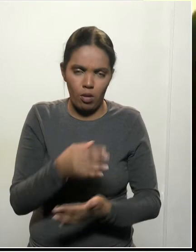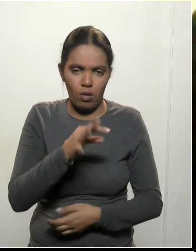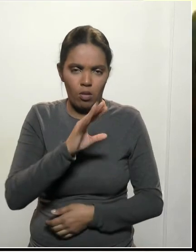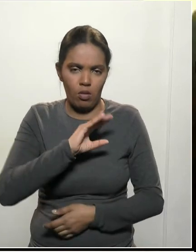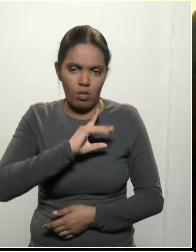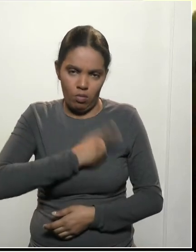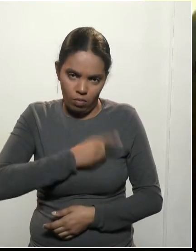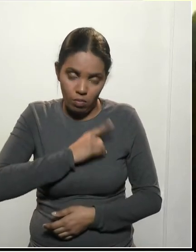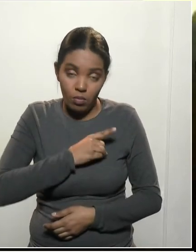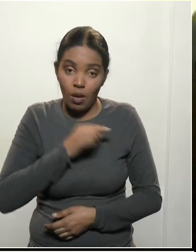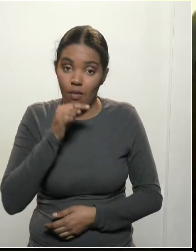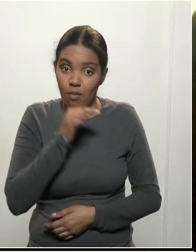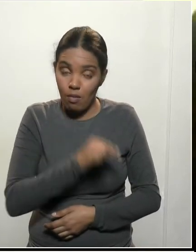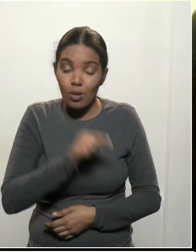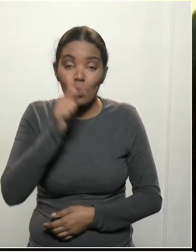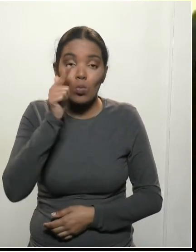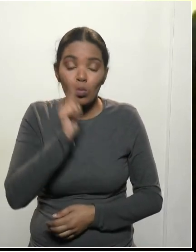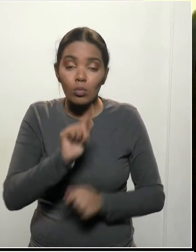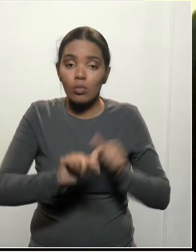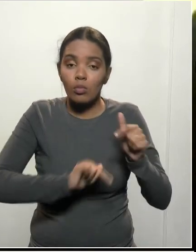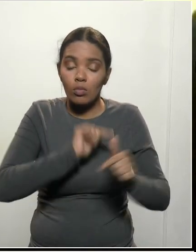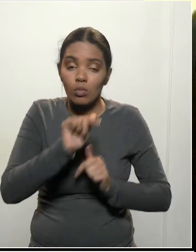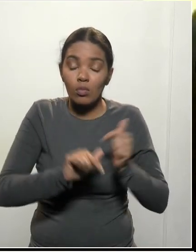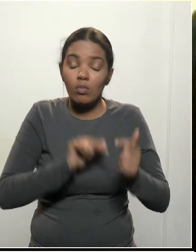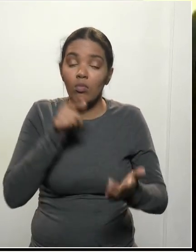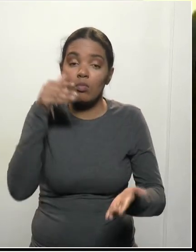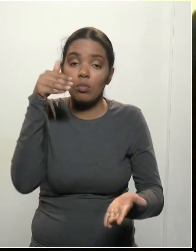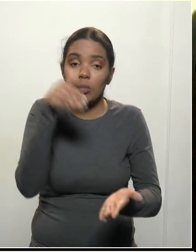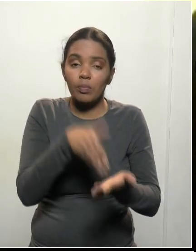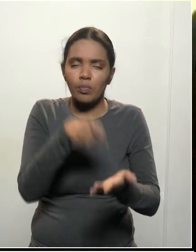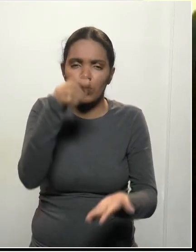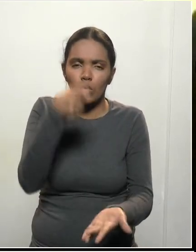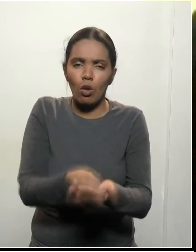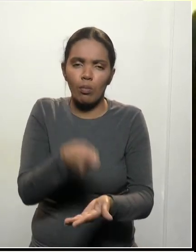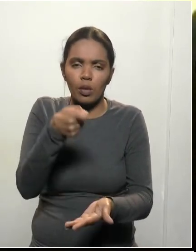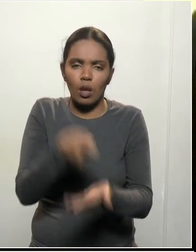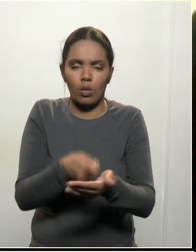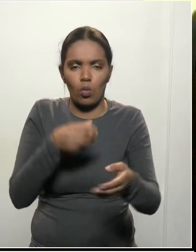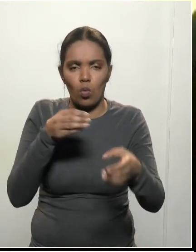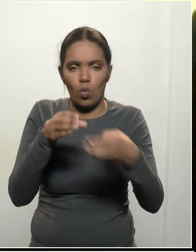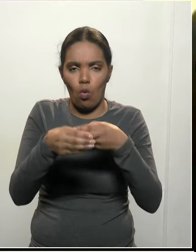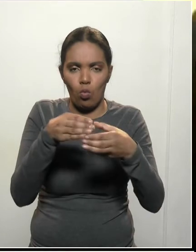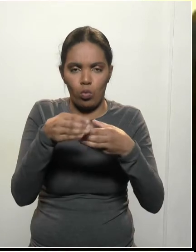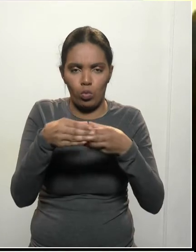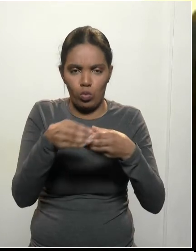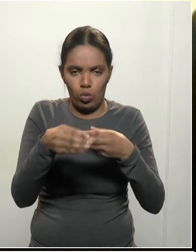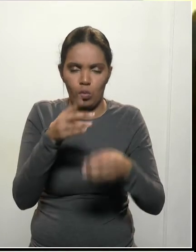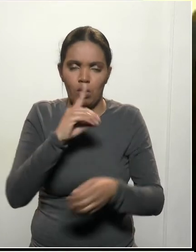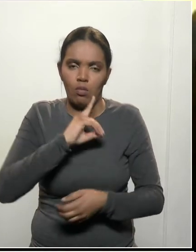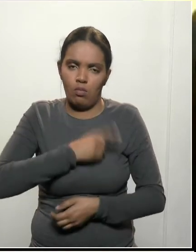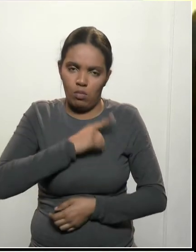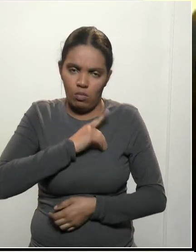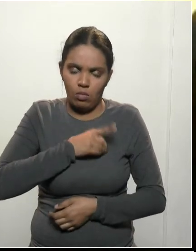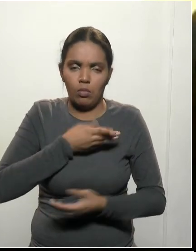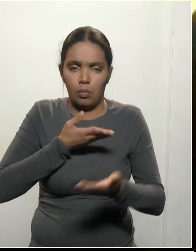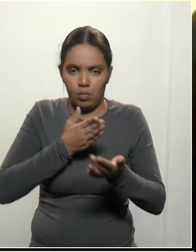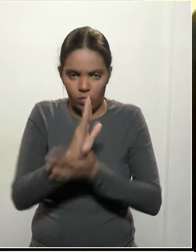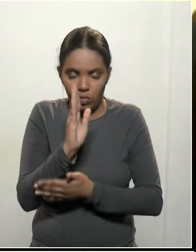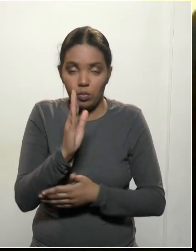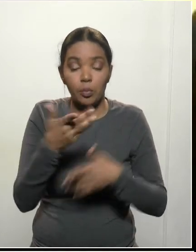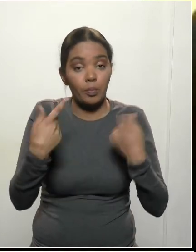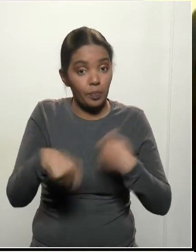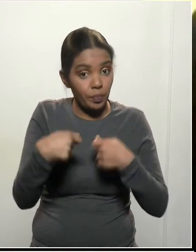até quando foi exigido um concurso público para ser delegado de polícia e que tem que